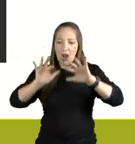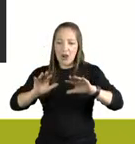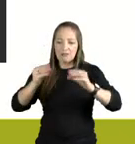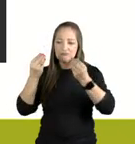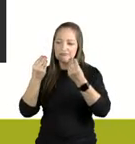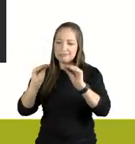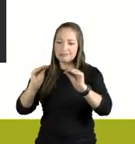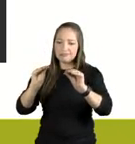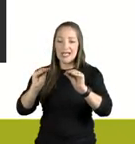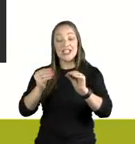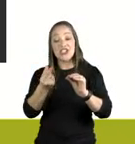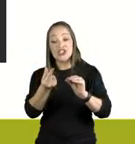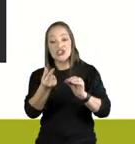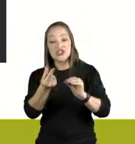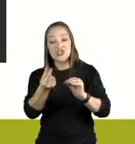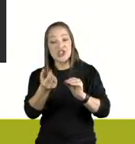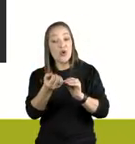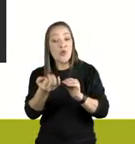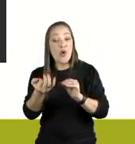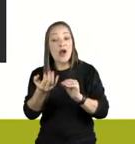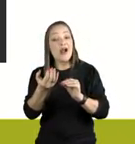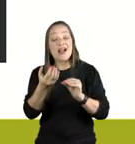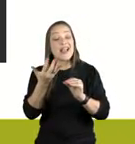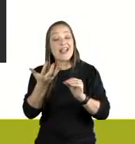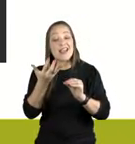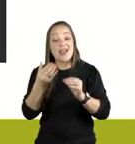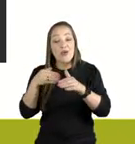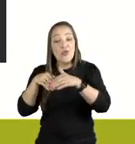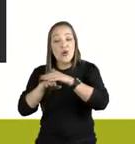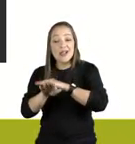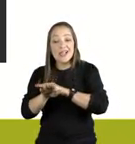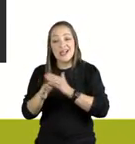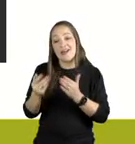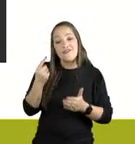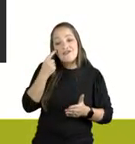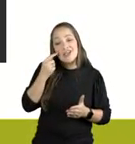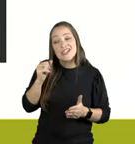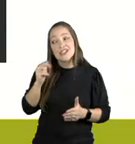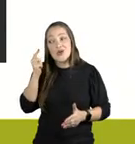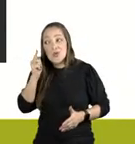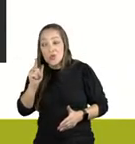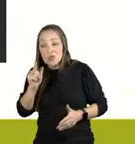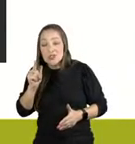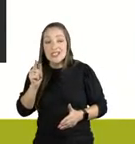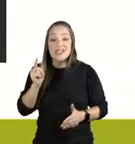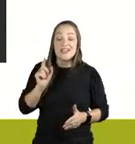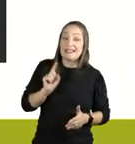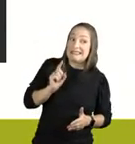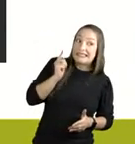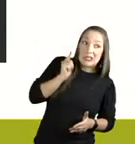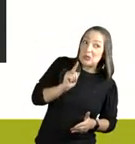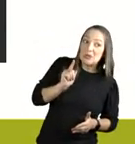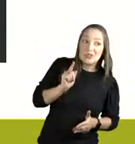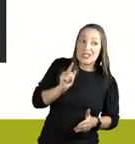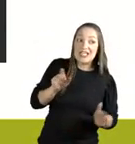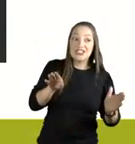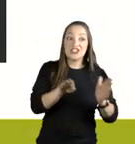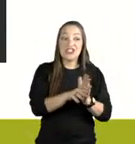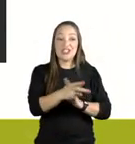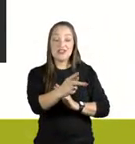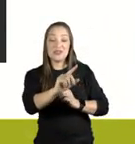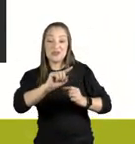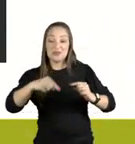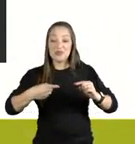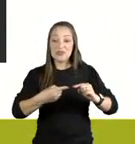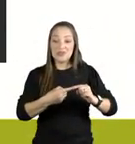quer guardar e a gente vê se vai conseguir ou não chegar no seu objetivo financeiro. Né? Então, o e-mail, tenho